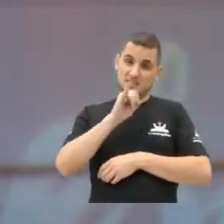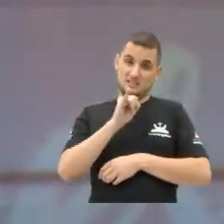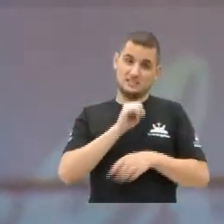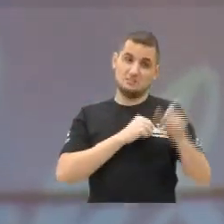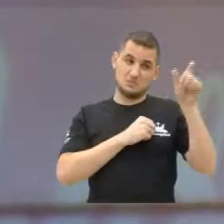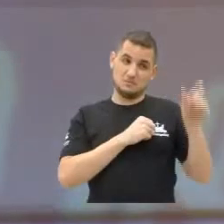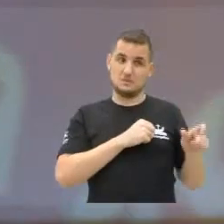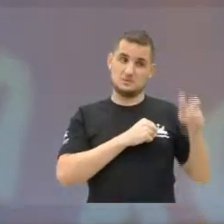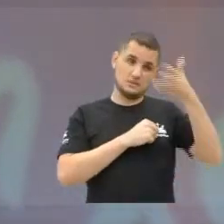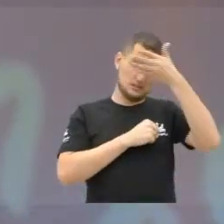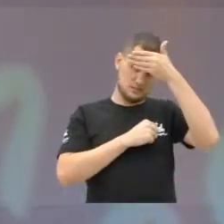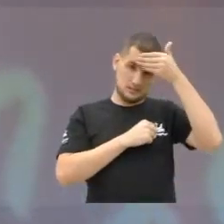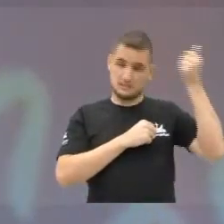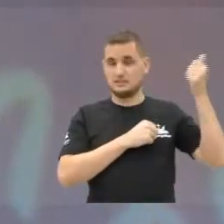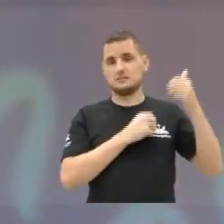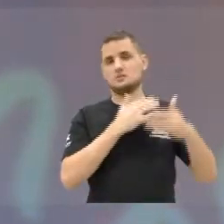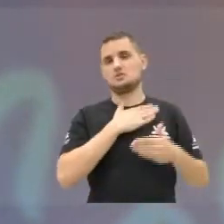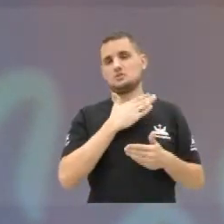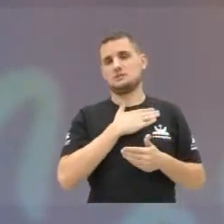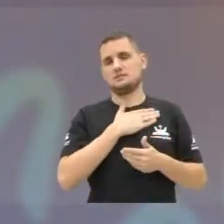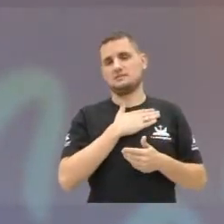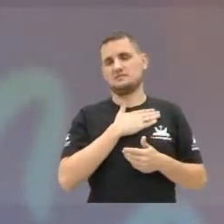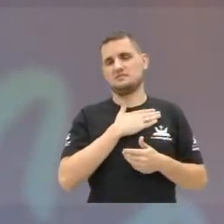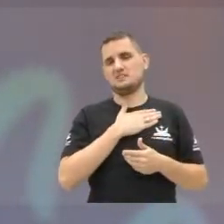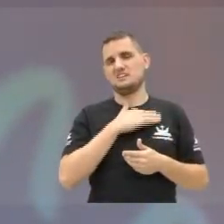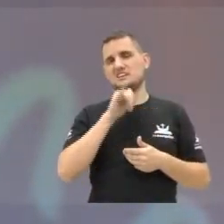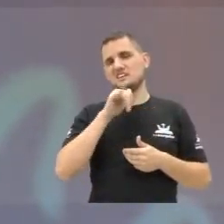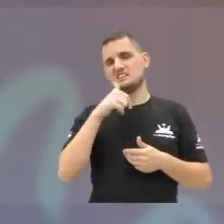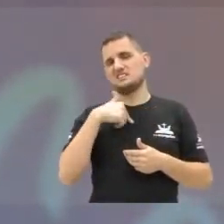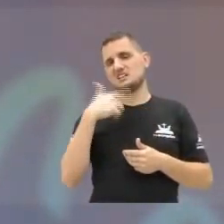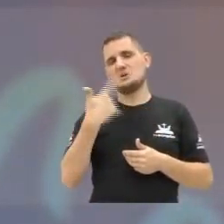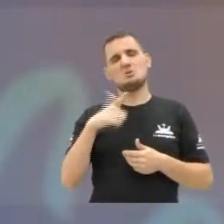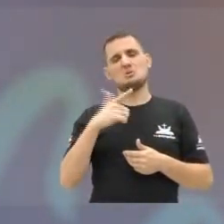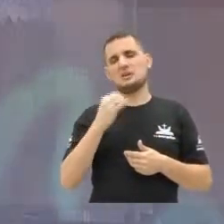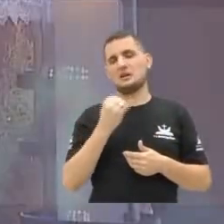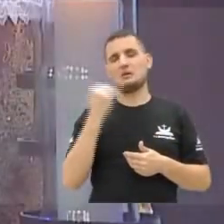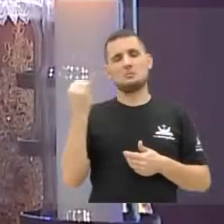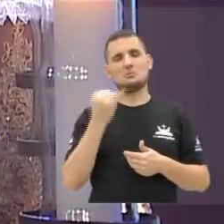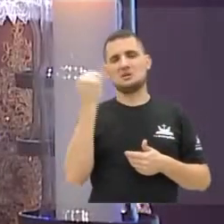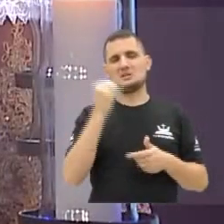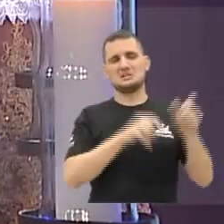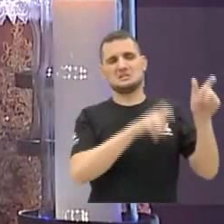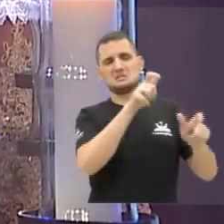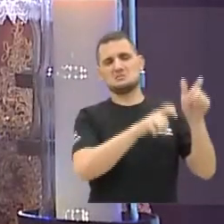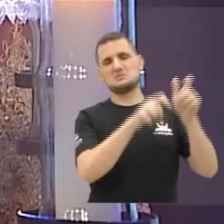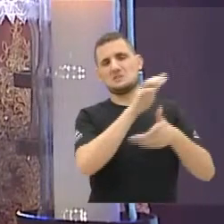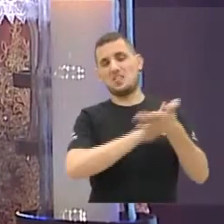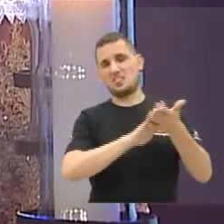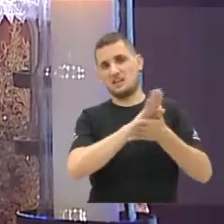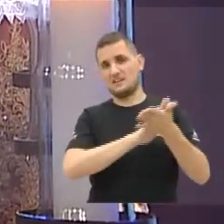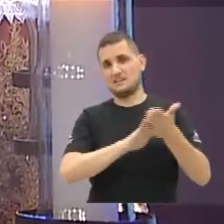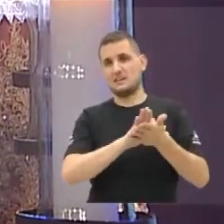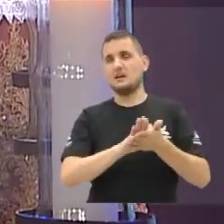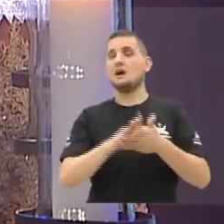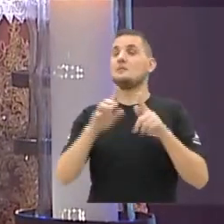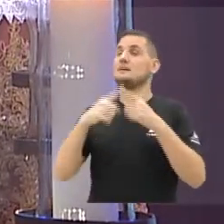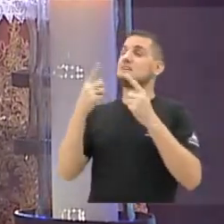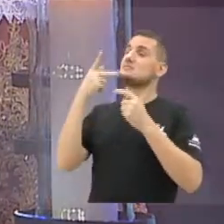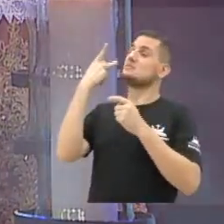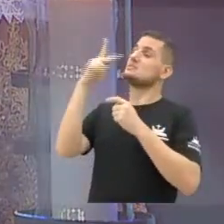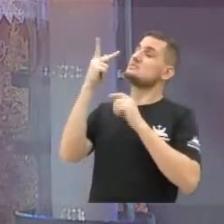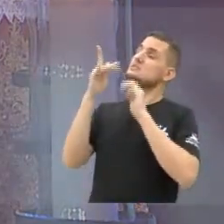esqueceu, se eu não tenho importância para alguém, para ti,